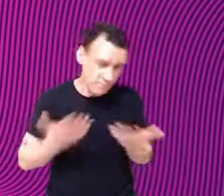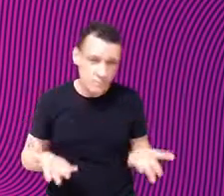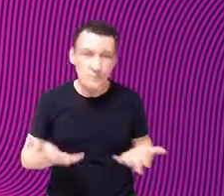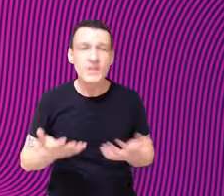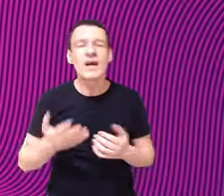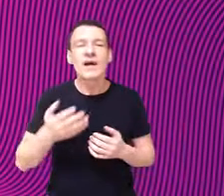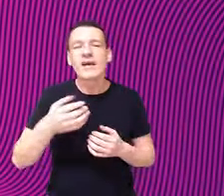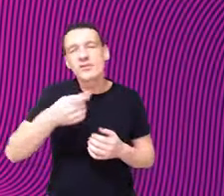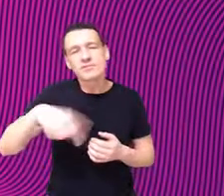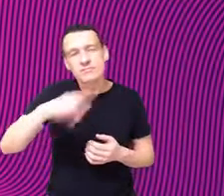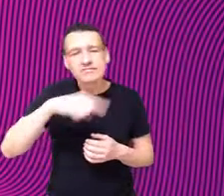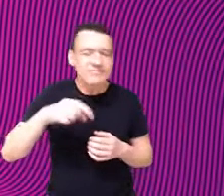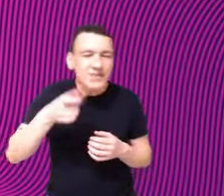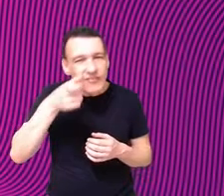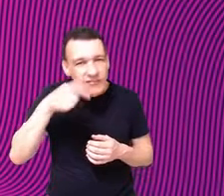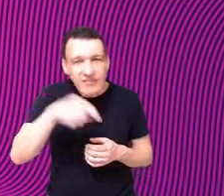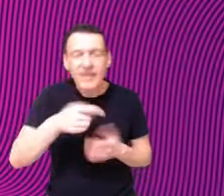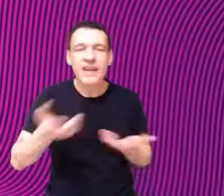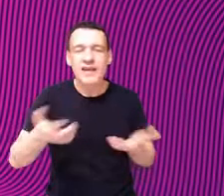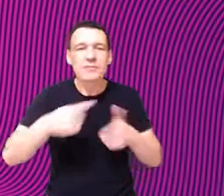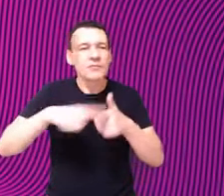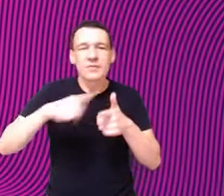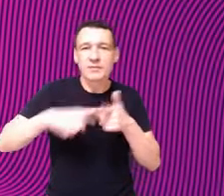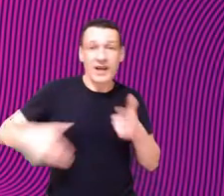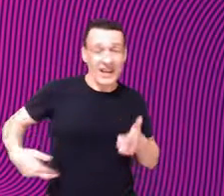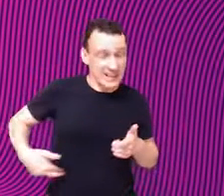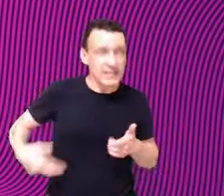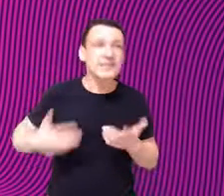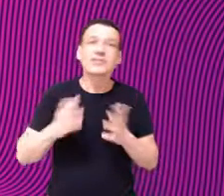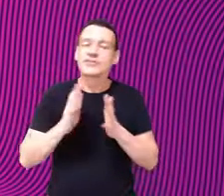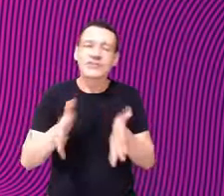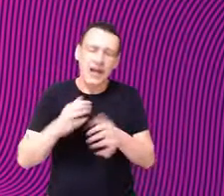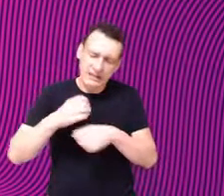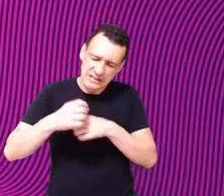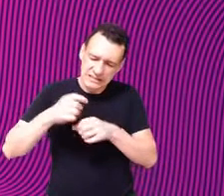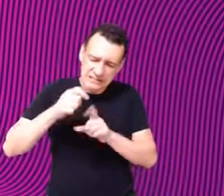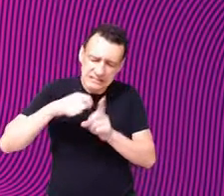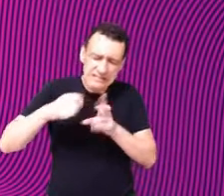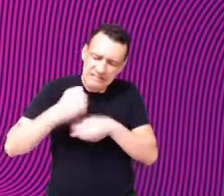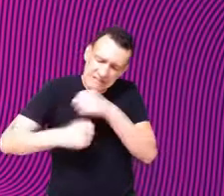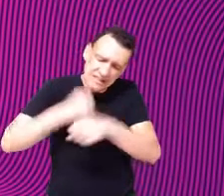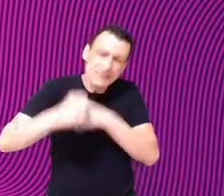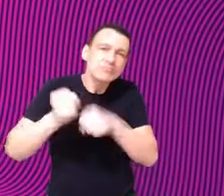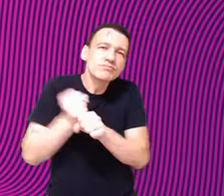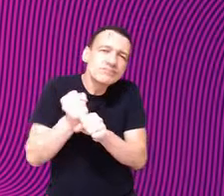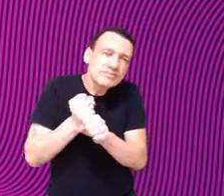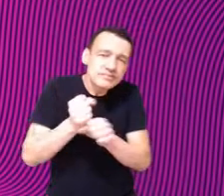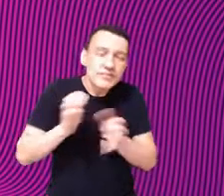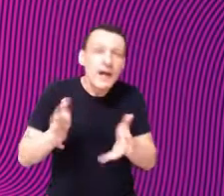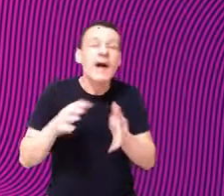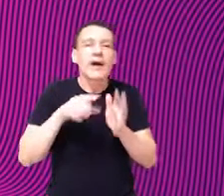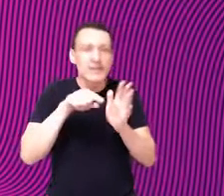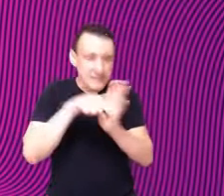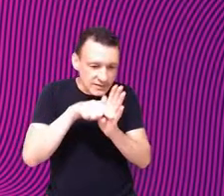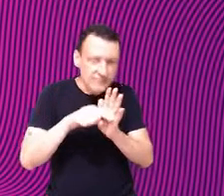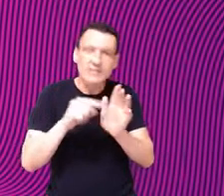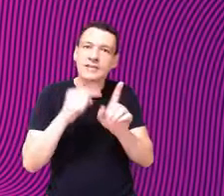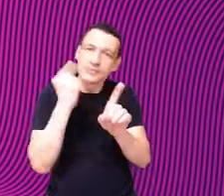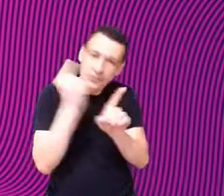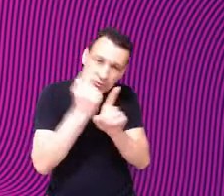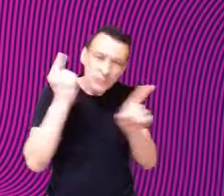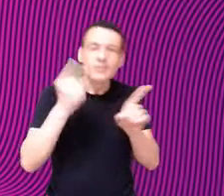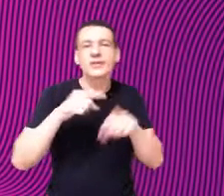dos nossos pacientes com doença renal crônica, desde a prevenção, a detecção precoce da doença renal